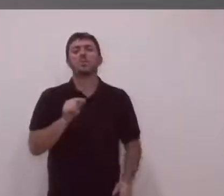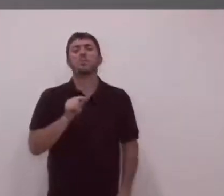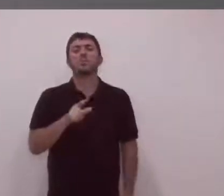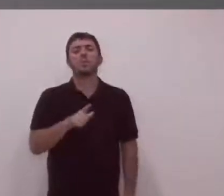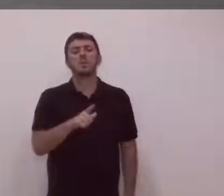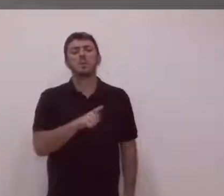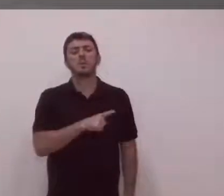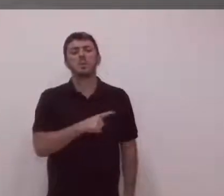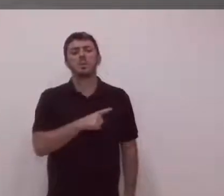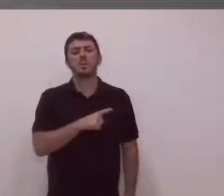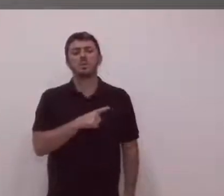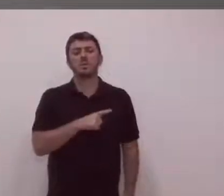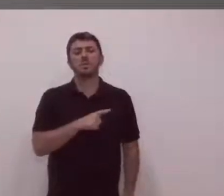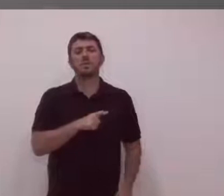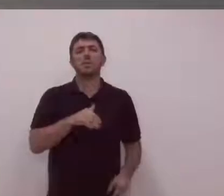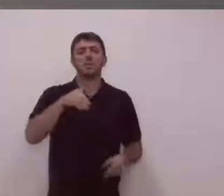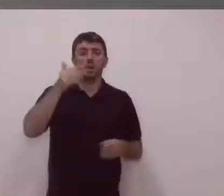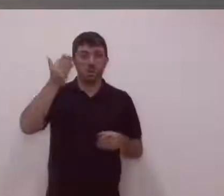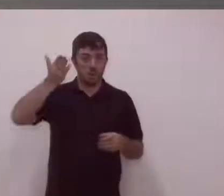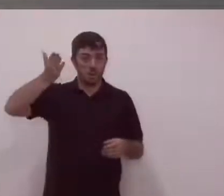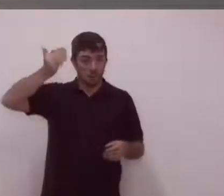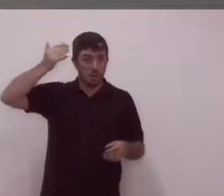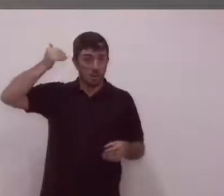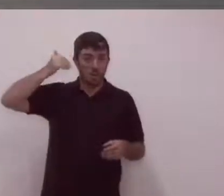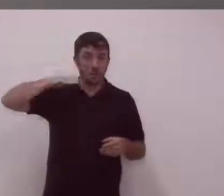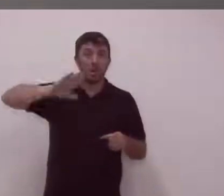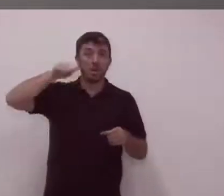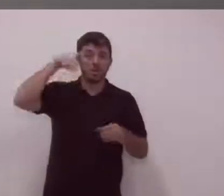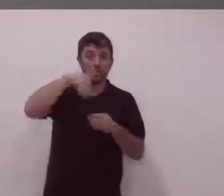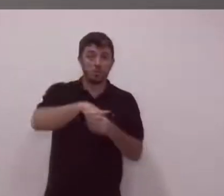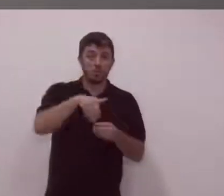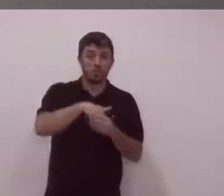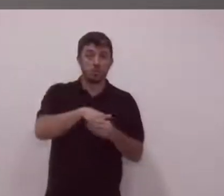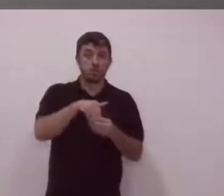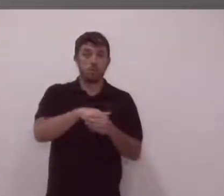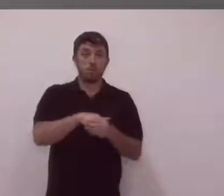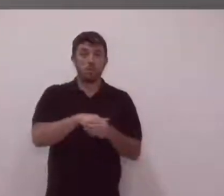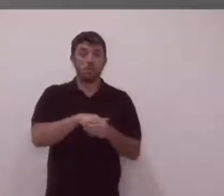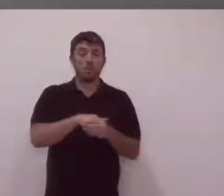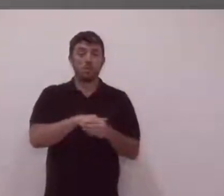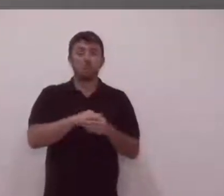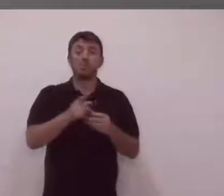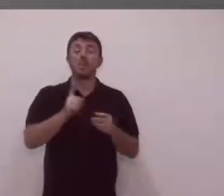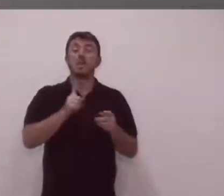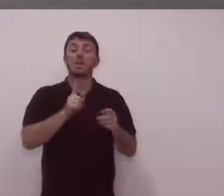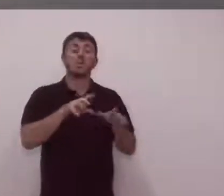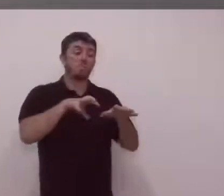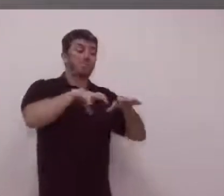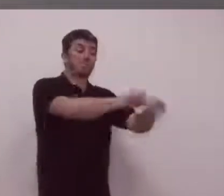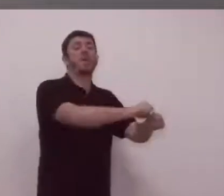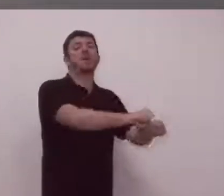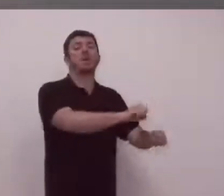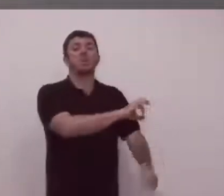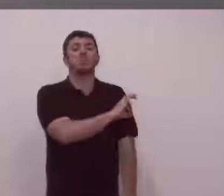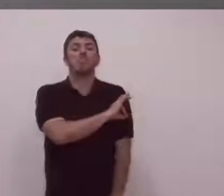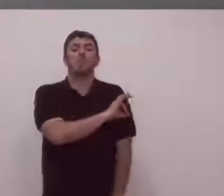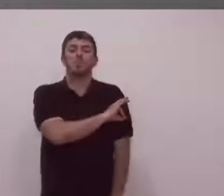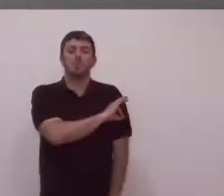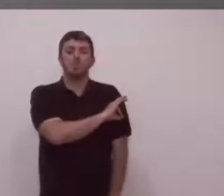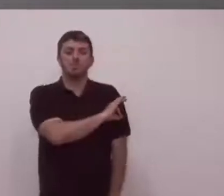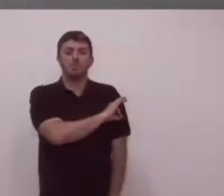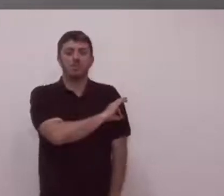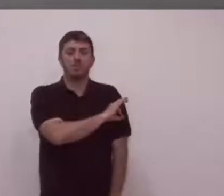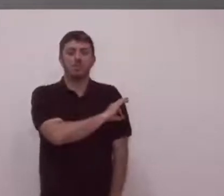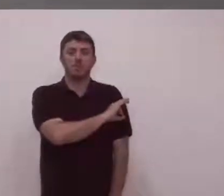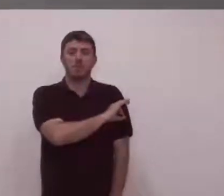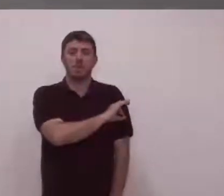foi votos suficientes naquela ocasião para não se caçar o prefeito porque aqui o julgamento é